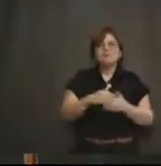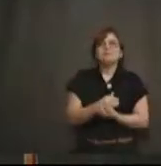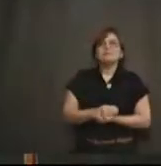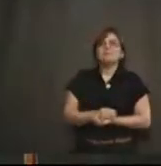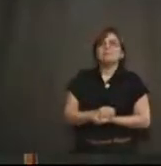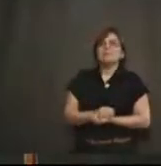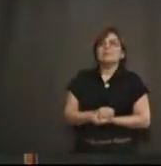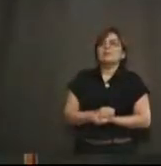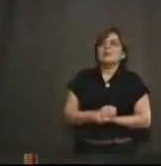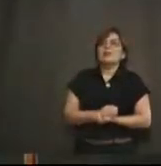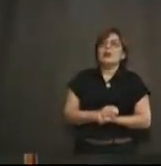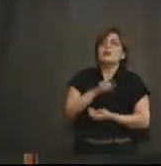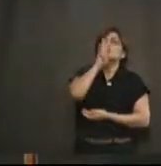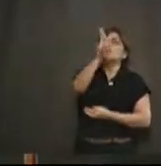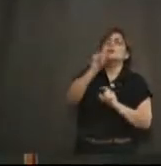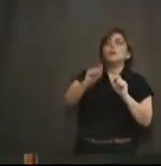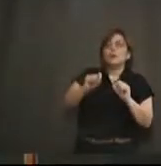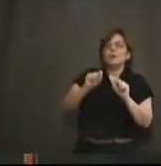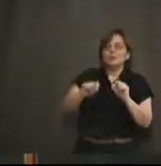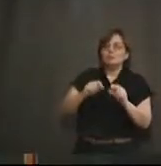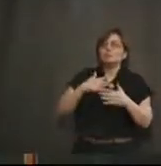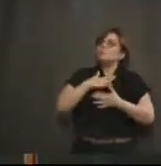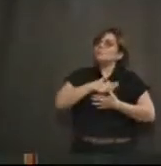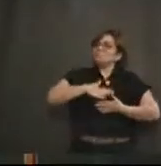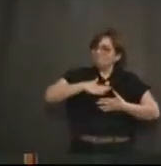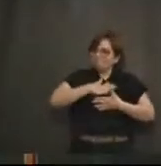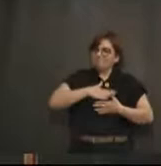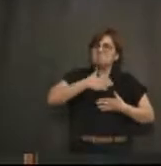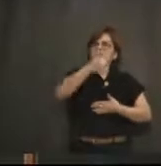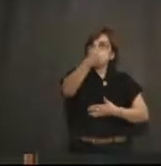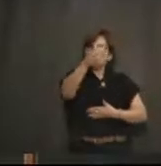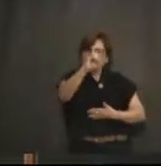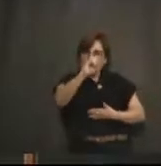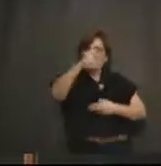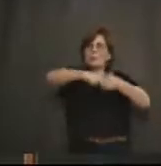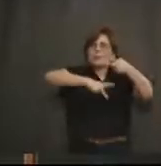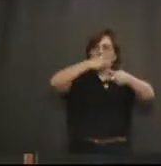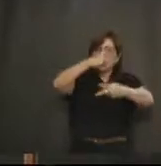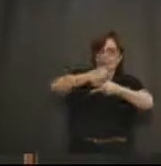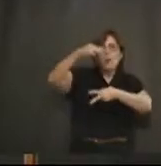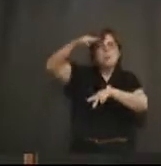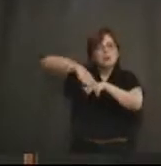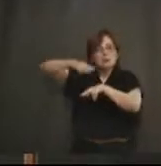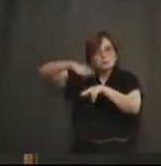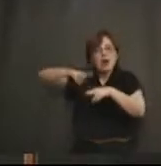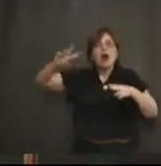satisfação que informo que a 10ª Bienal de Matemática será realizada na UFPA.